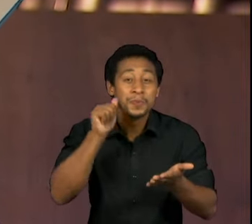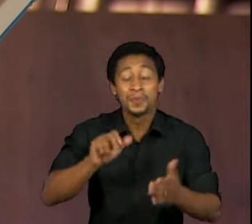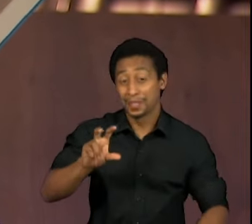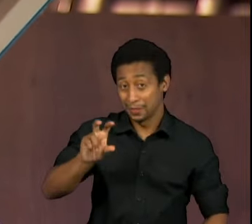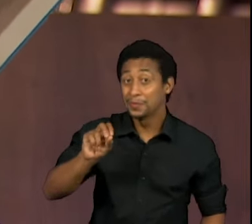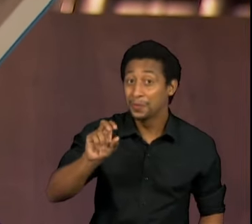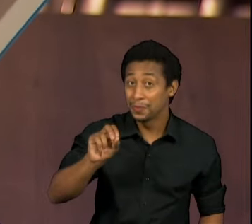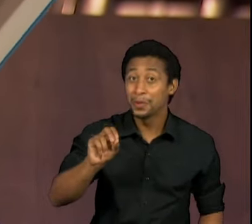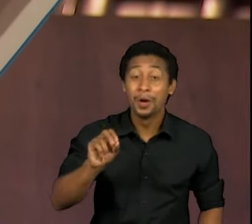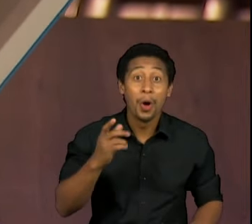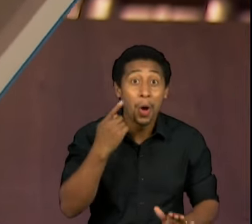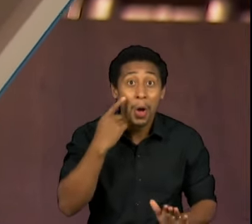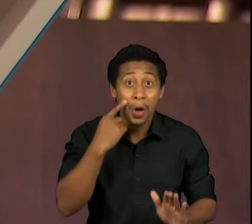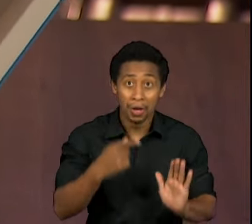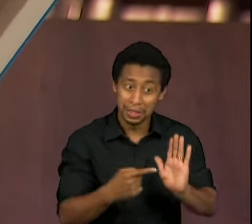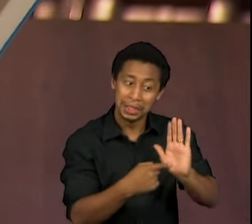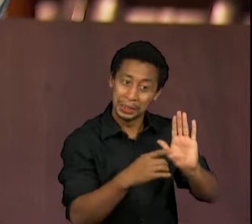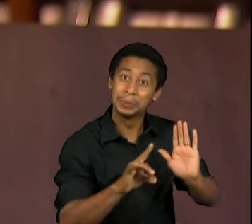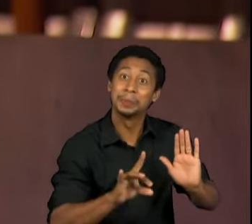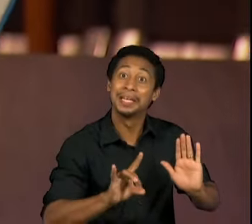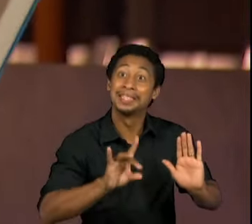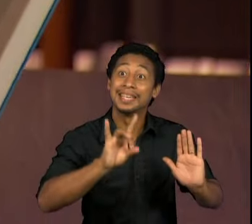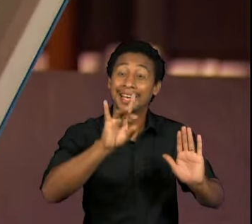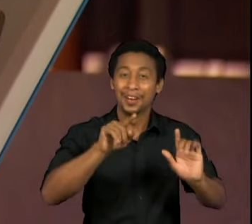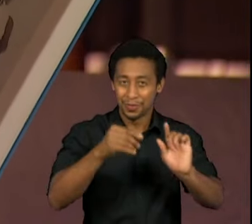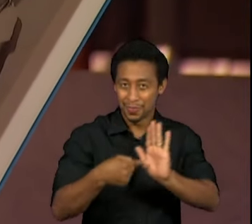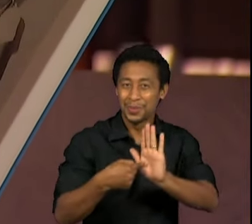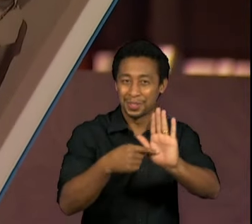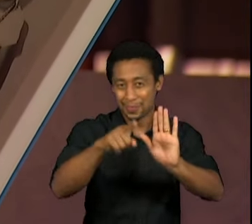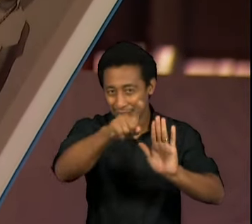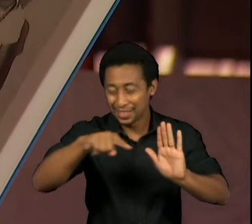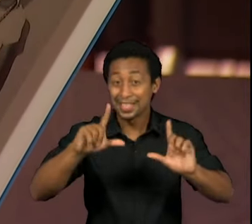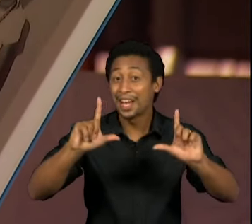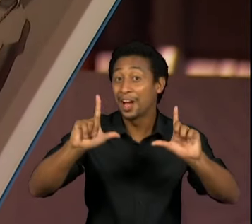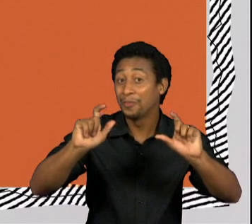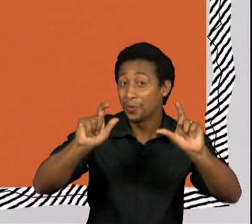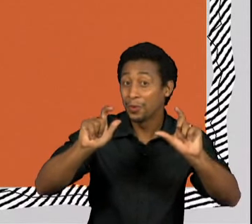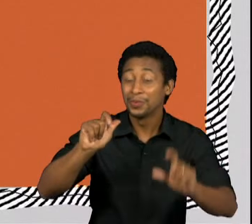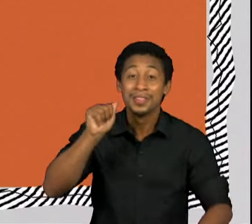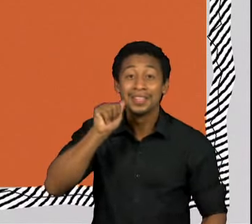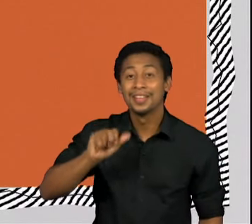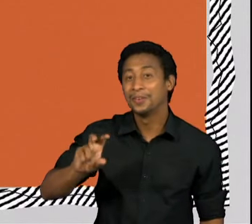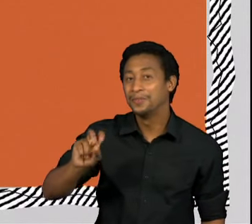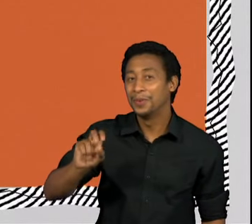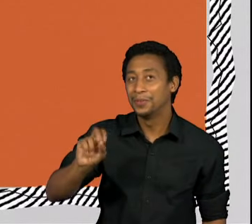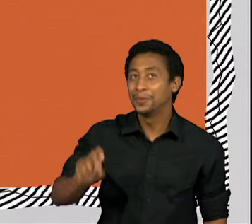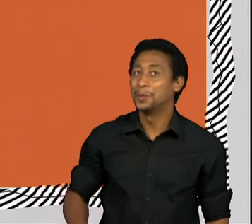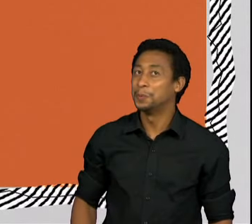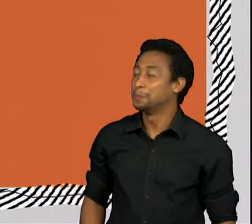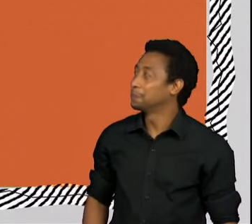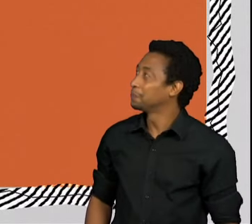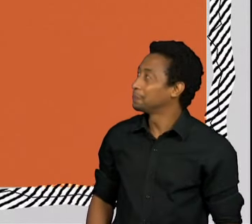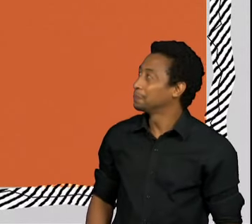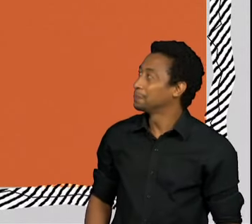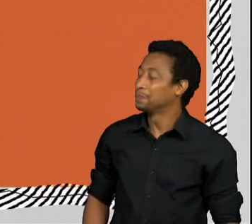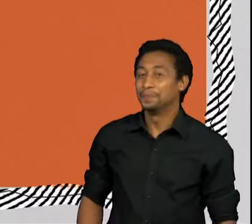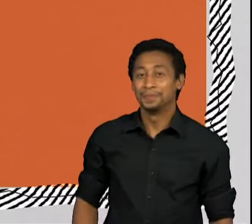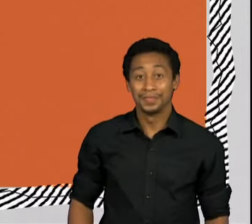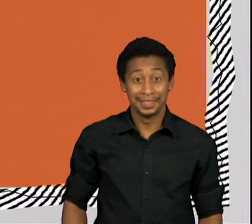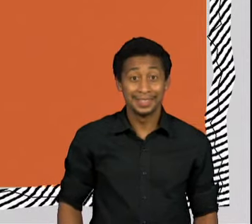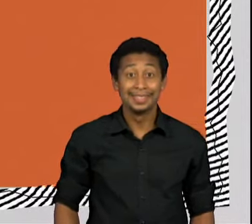até uma lei de cartório aí eu vou deixar eles verem a cara da sua avó que figura mas